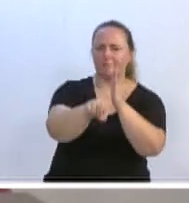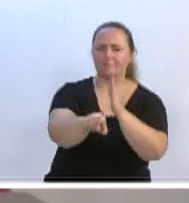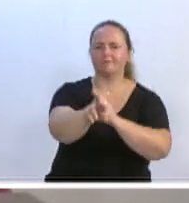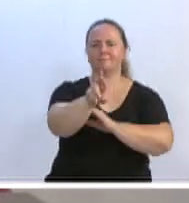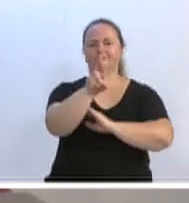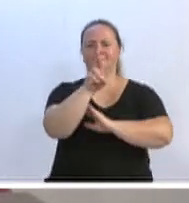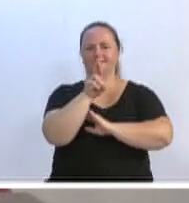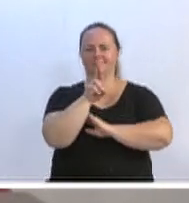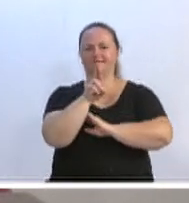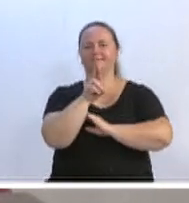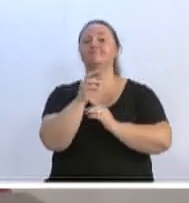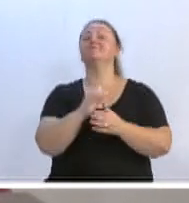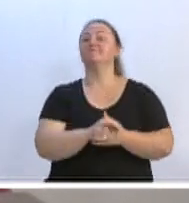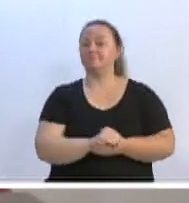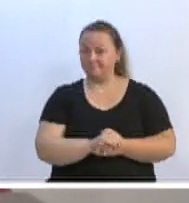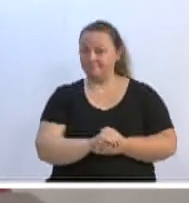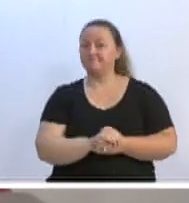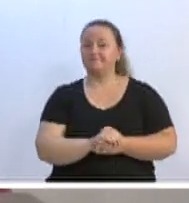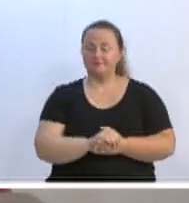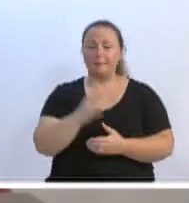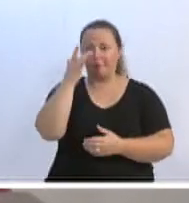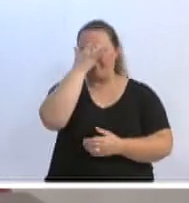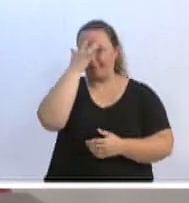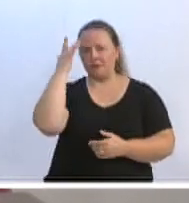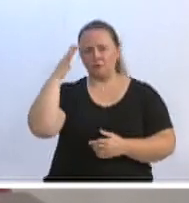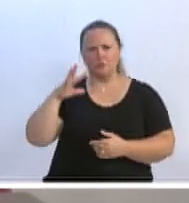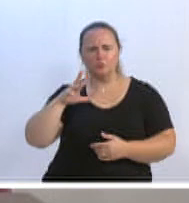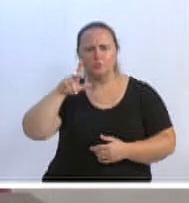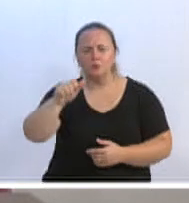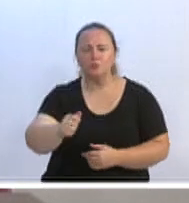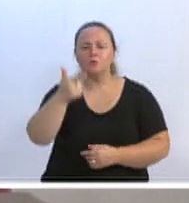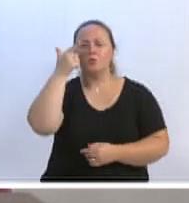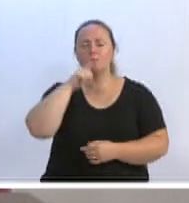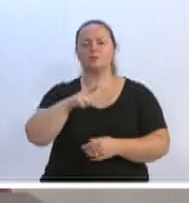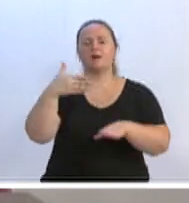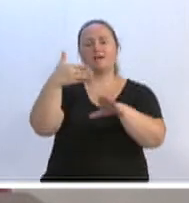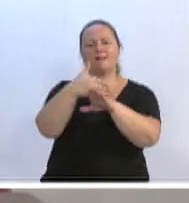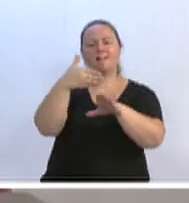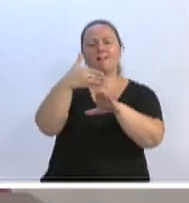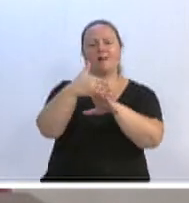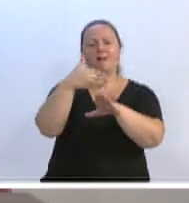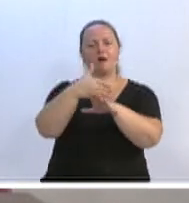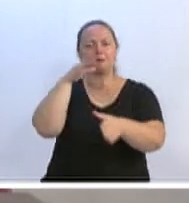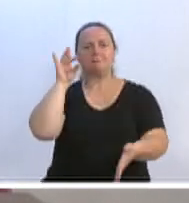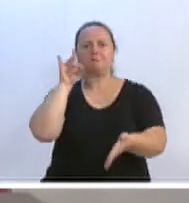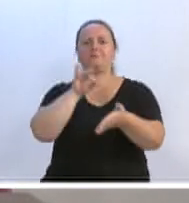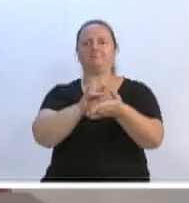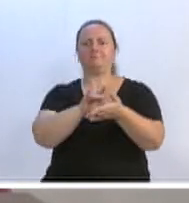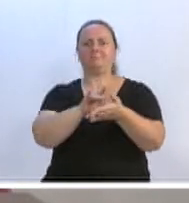onde todos os membros têm uma participação efetiva.